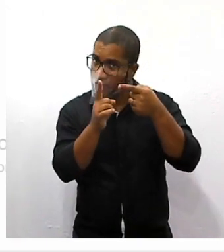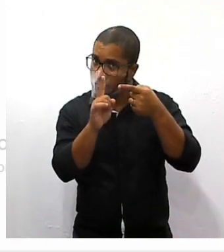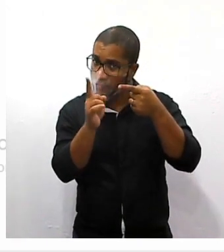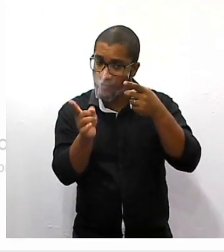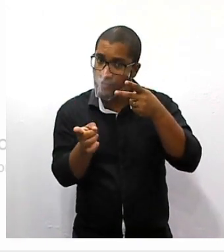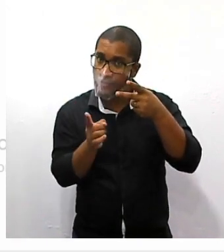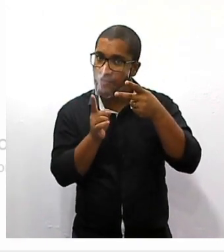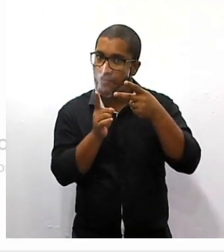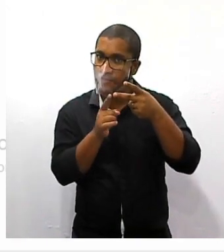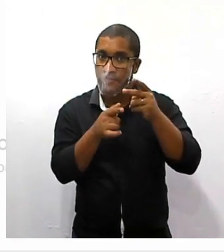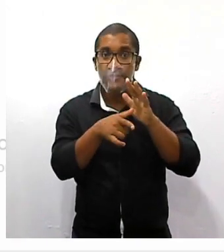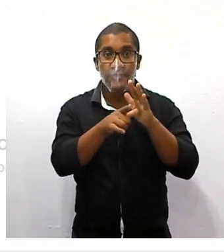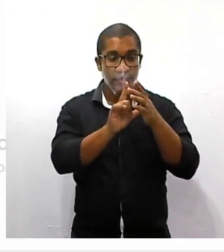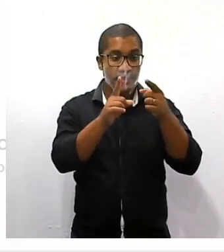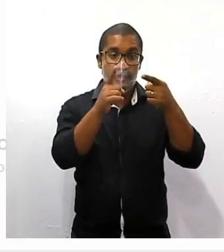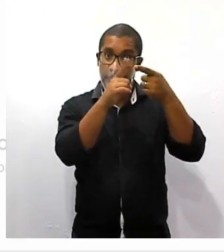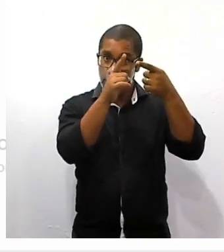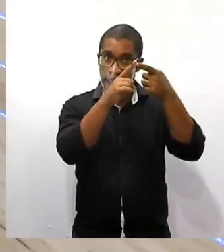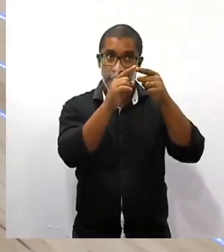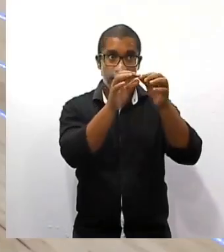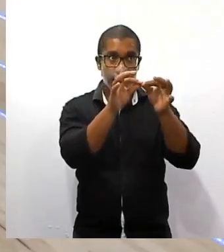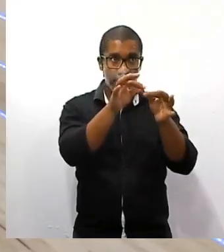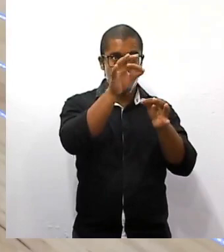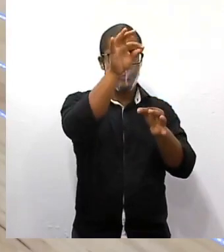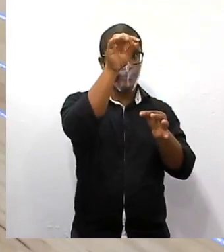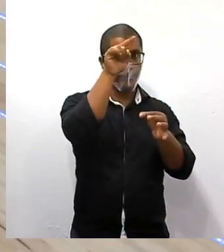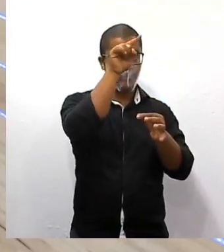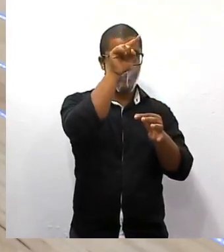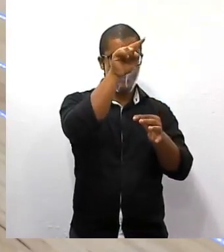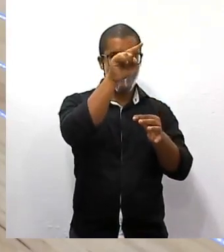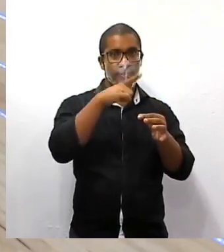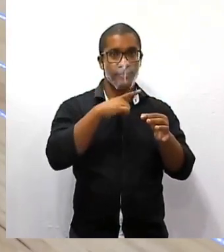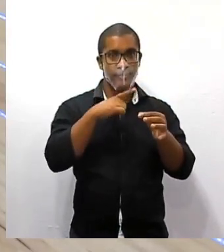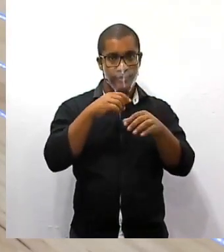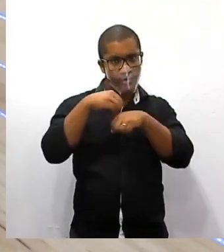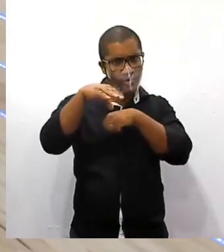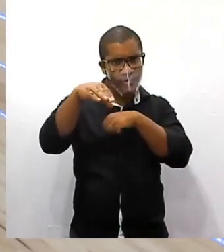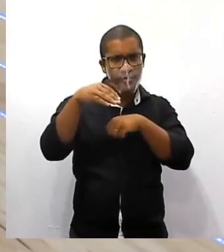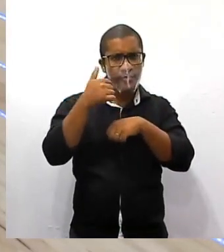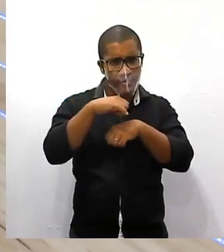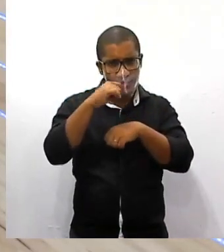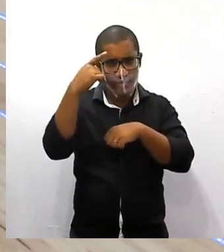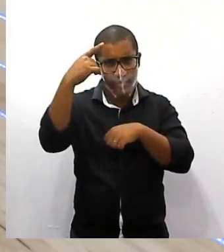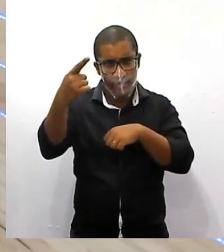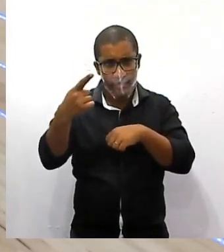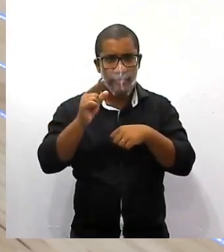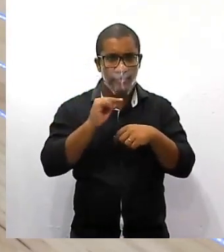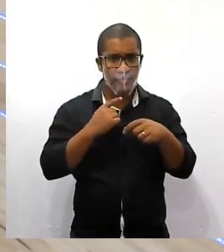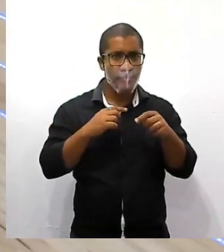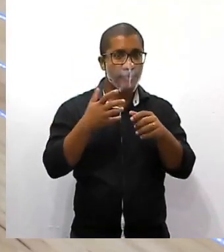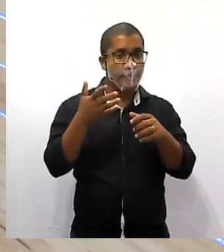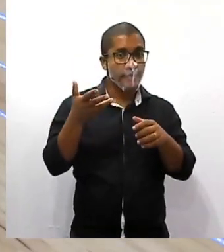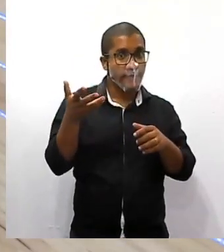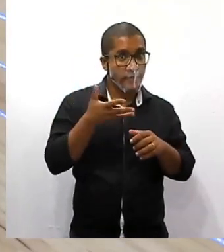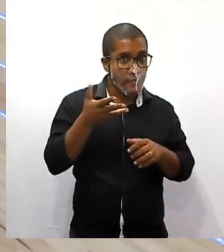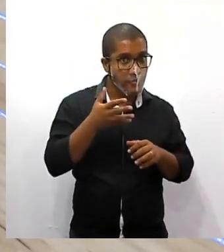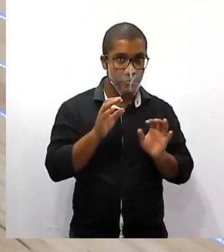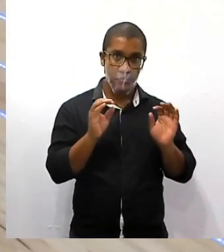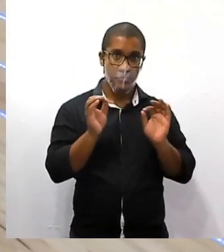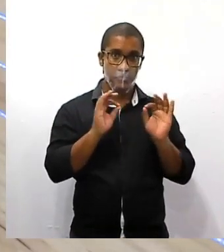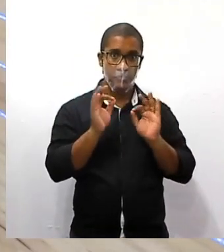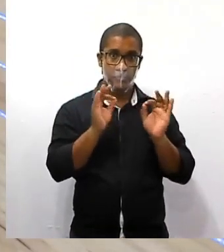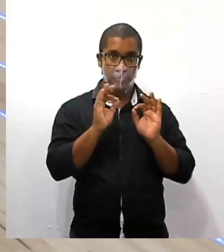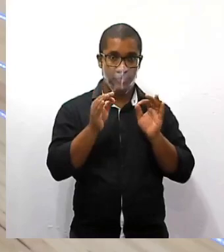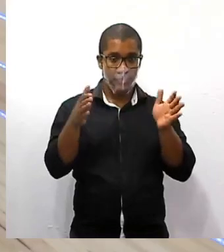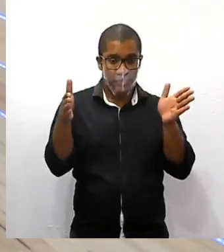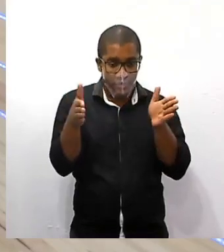Veja que antes o objeto estava na parte mais alta, usando o bizu de manhinha para ele não tem velocidade, ele não